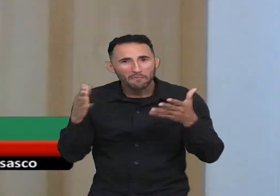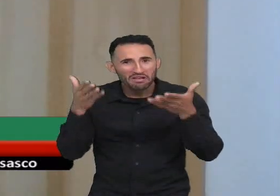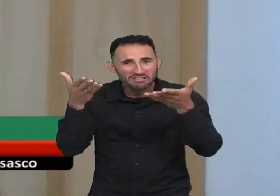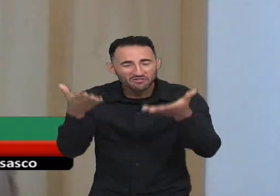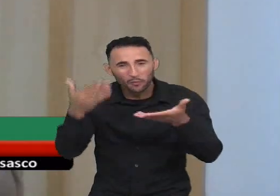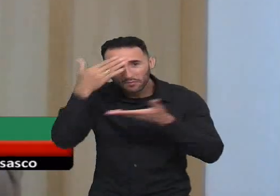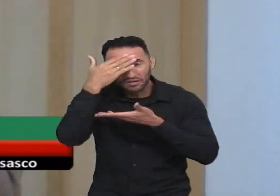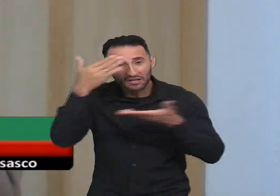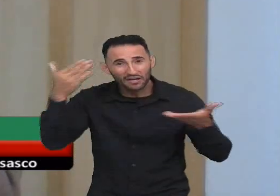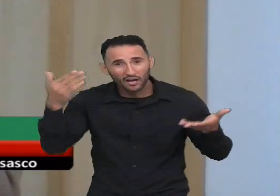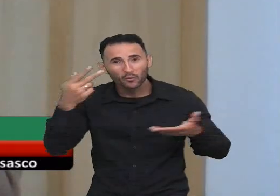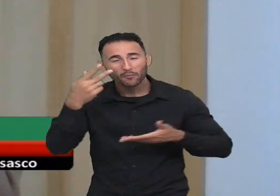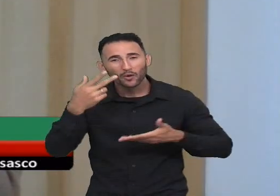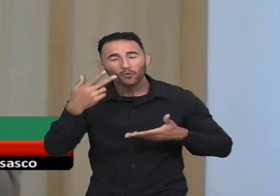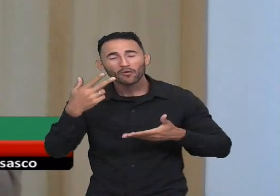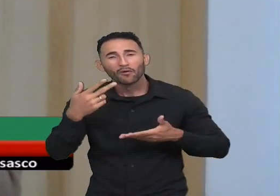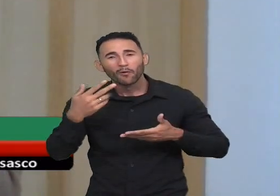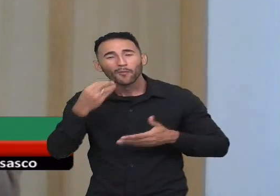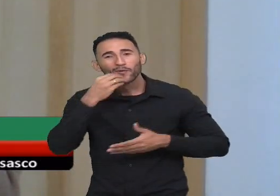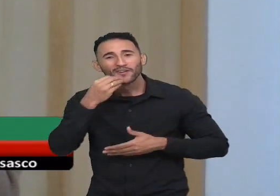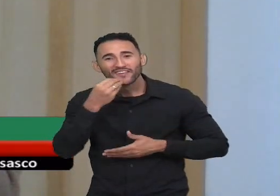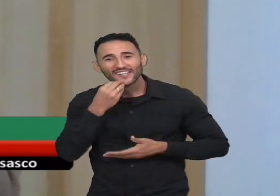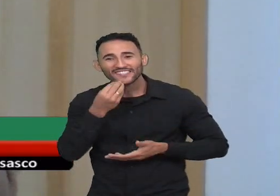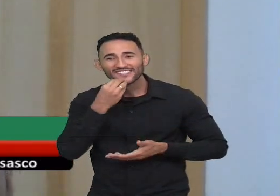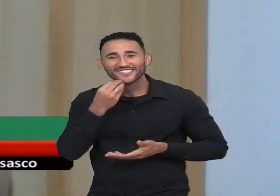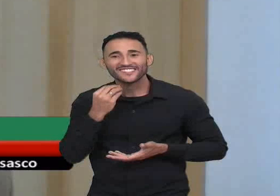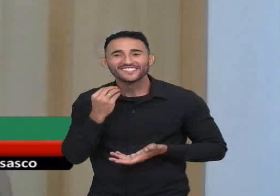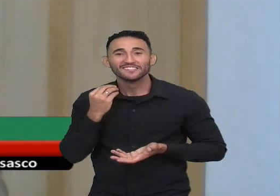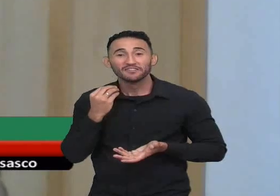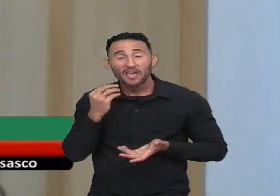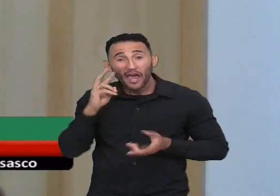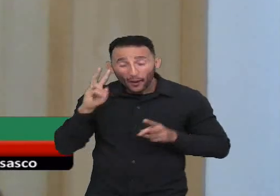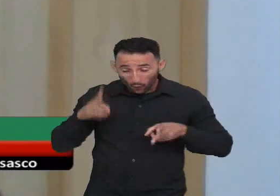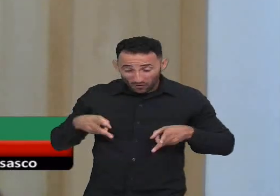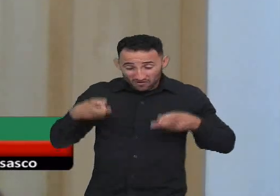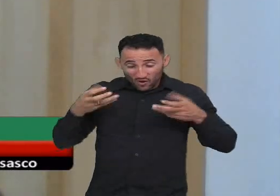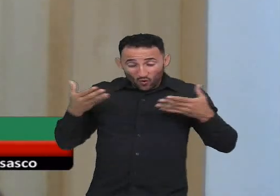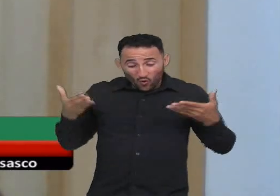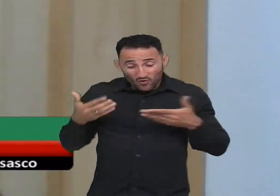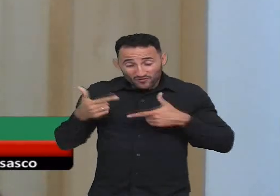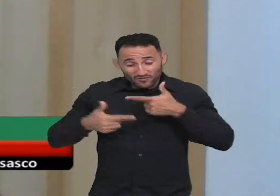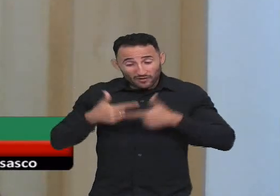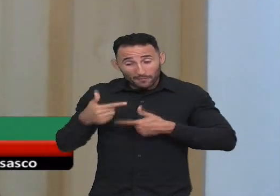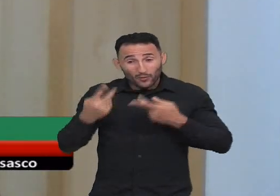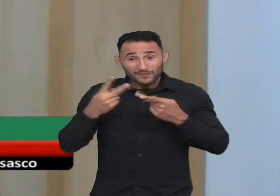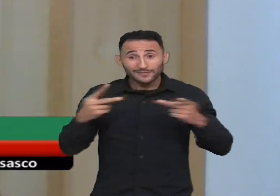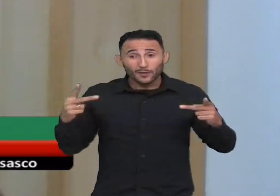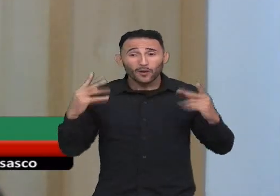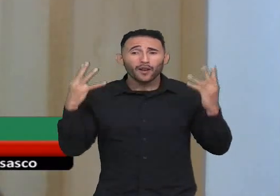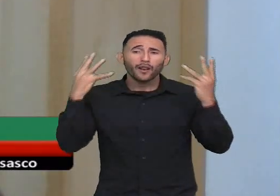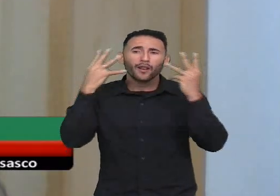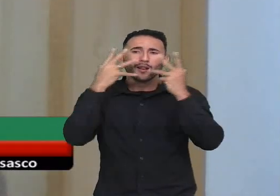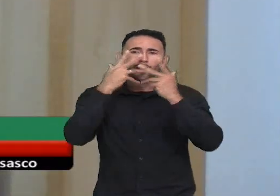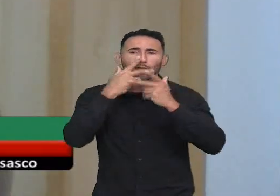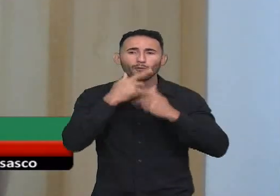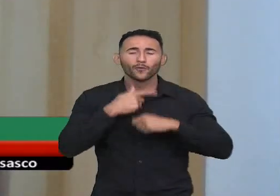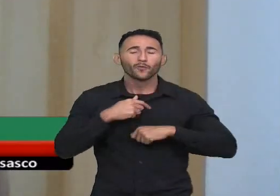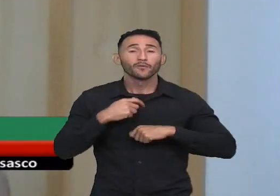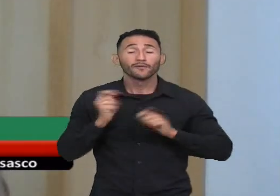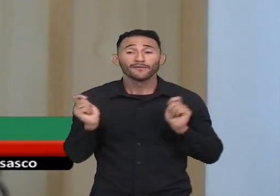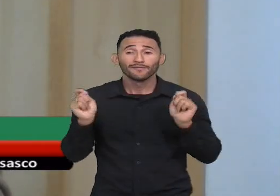e obrigada pelo privilégio de poder reconhecer esse trabalho lindo de vocês, que faz com